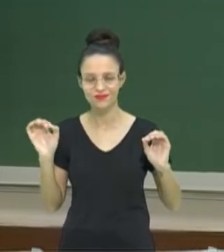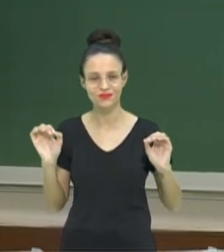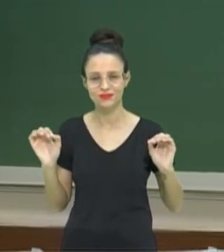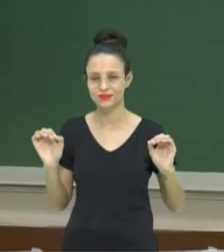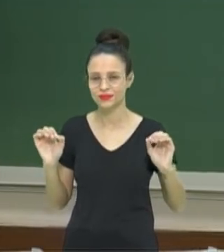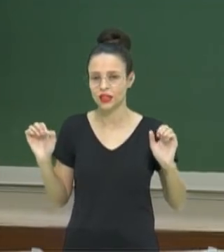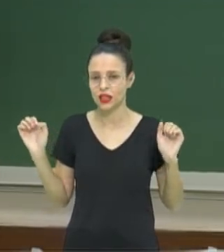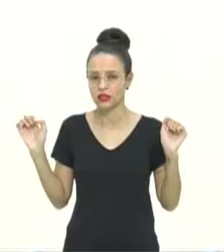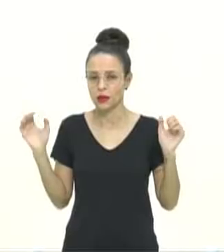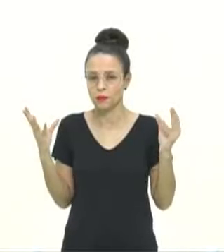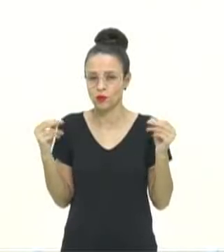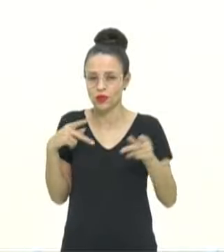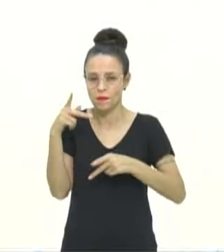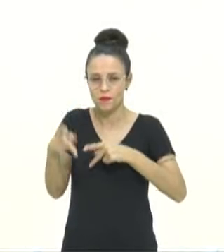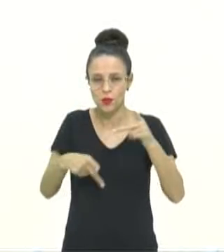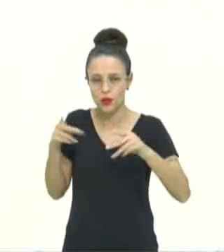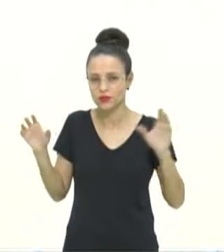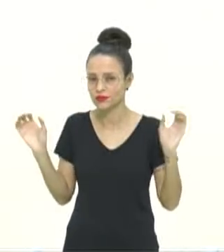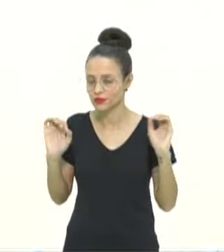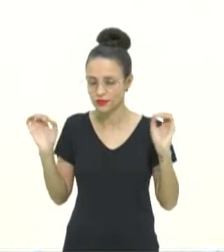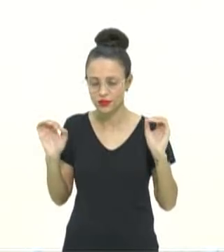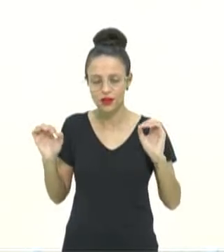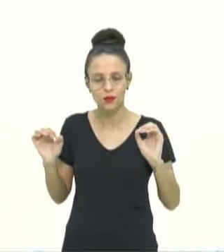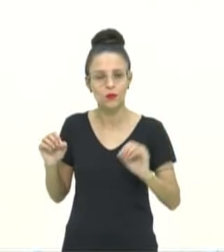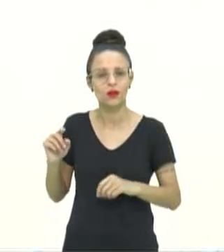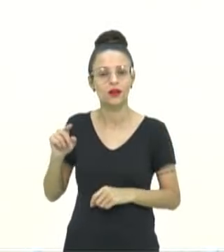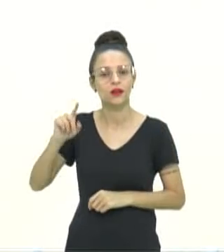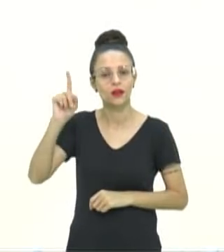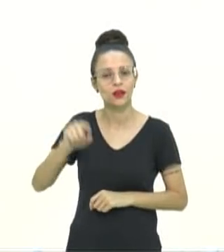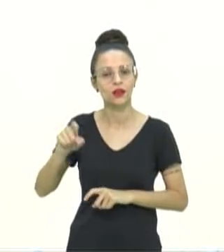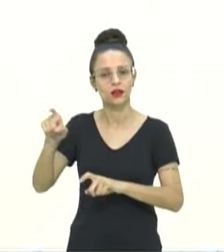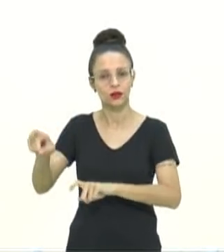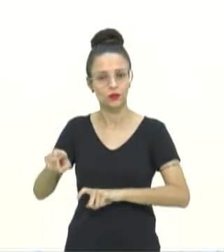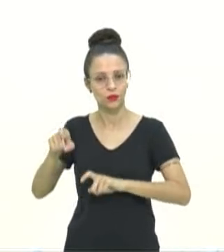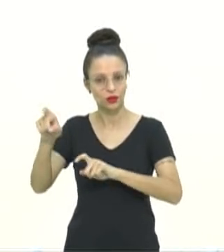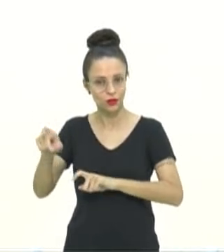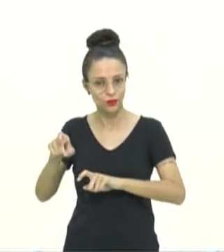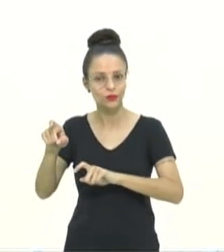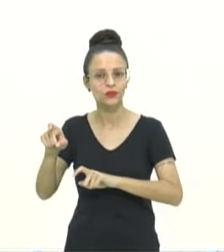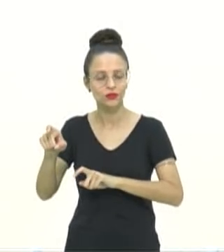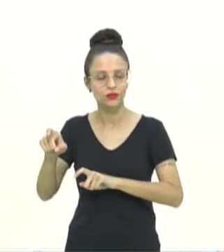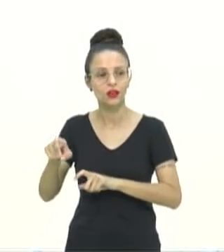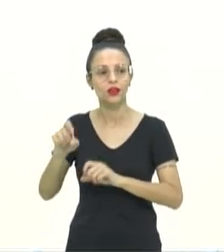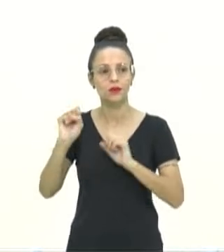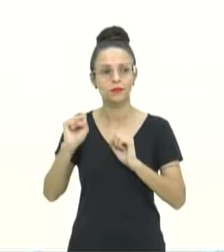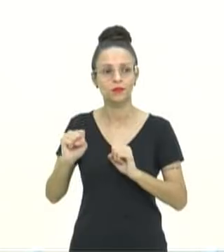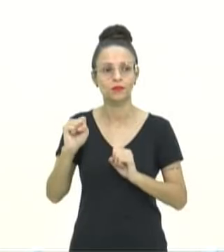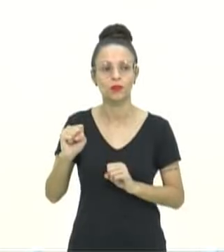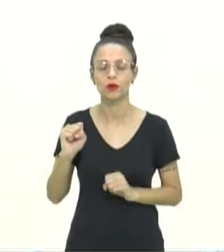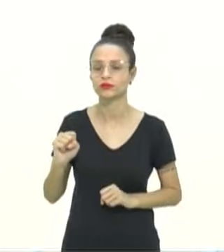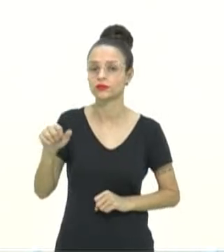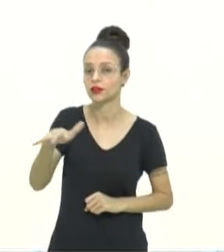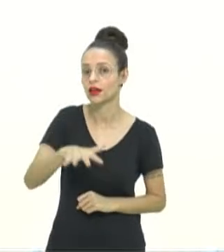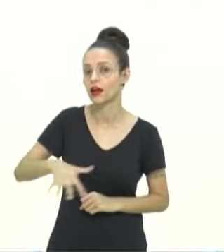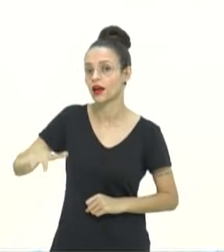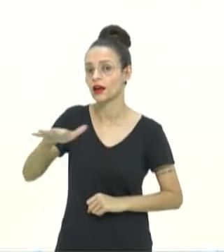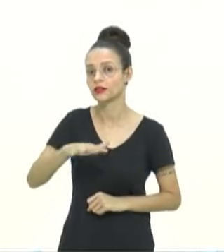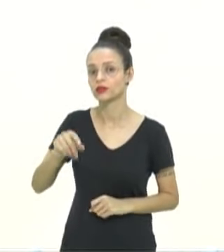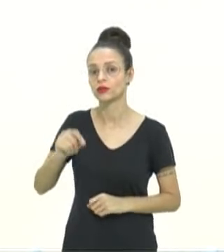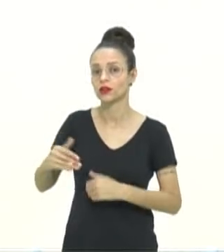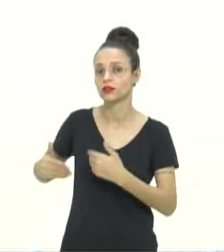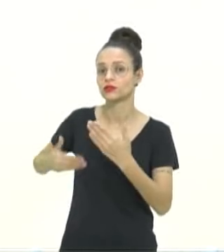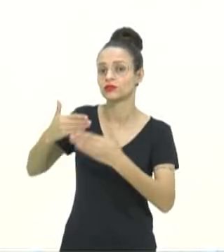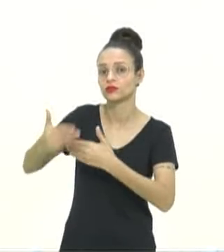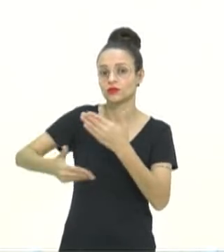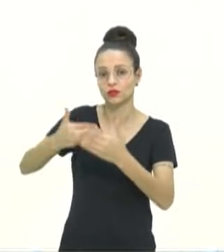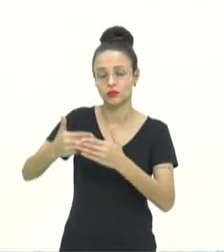tem adensamento, né, populacional, são as áreas rurais, que podem ser áreas onde estão sendo